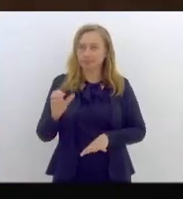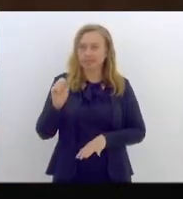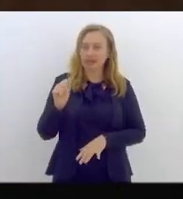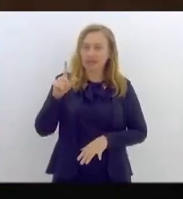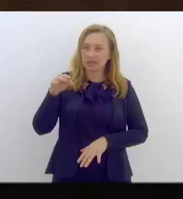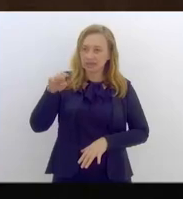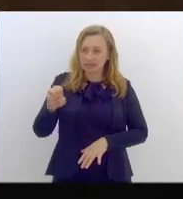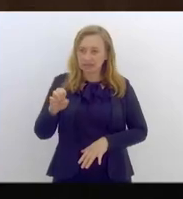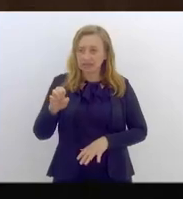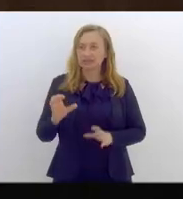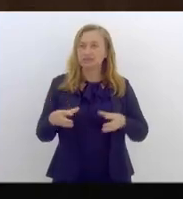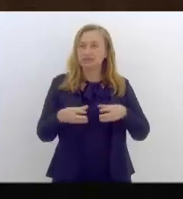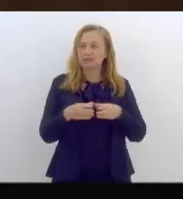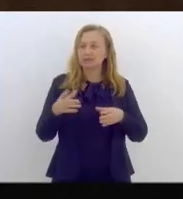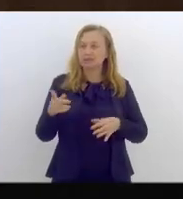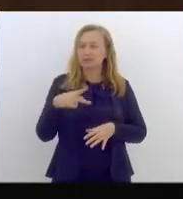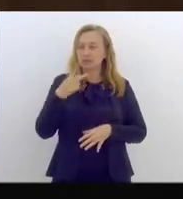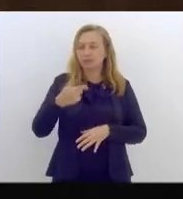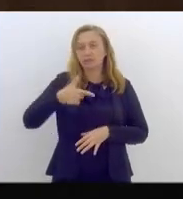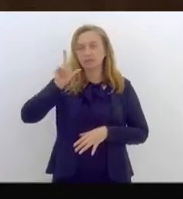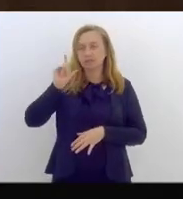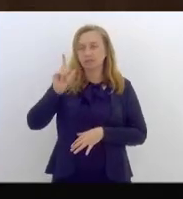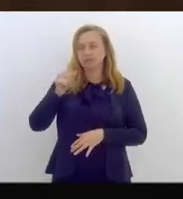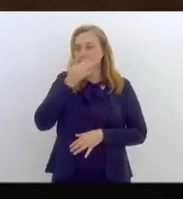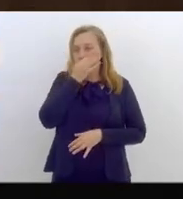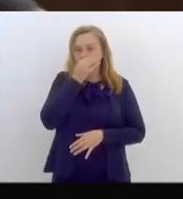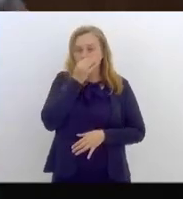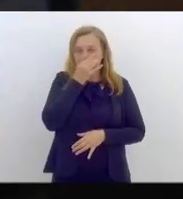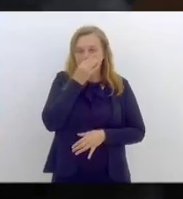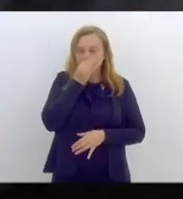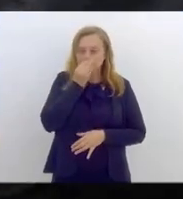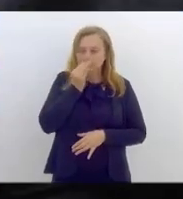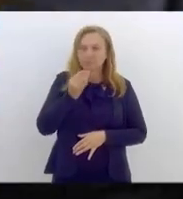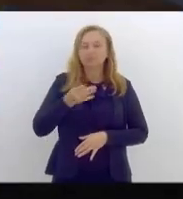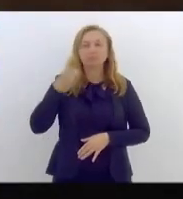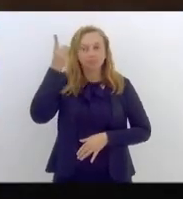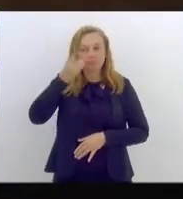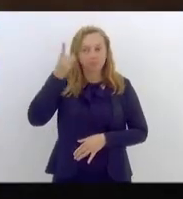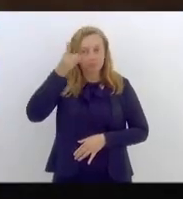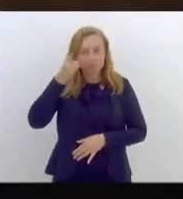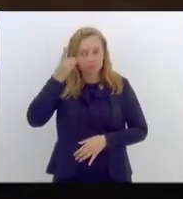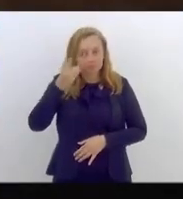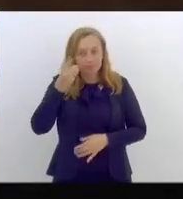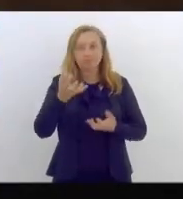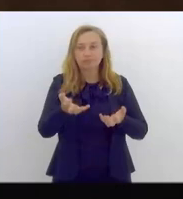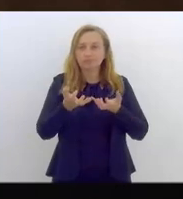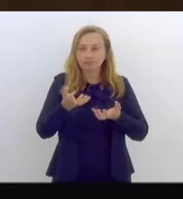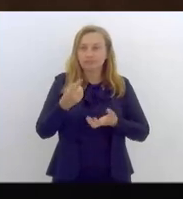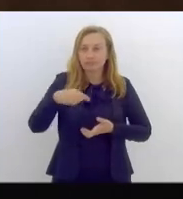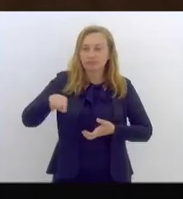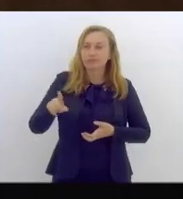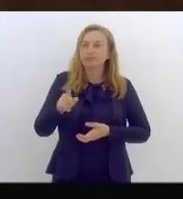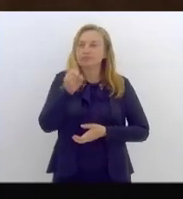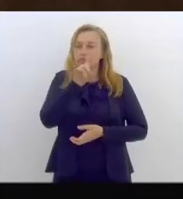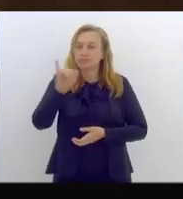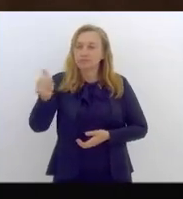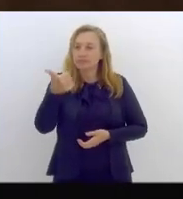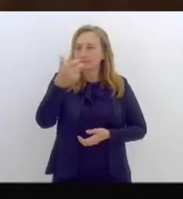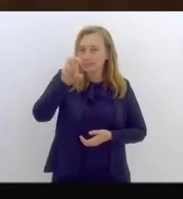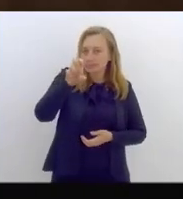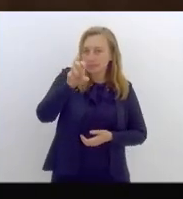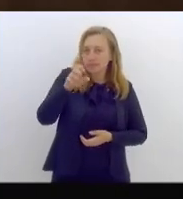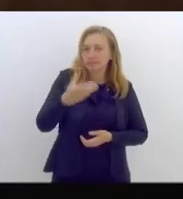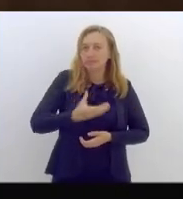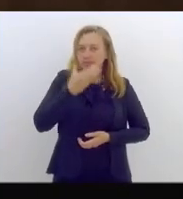permanentes me alertou ontem eu quero fazer esse Alerta aqui os deputados e deputados que quiserem participar do dia 15 de Dezembro